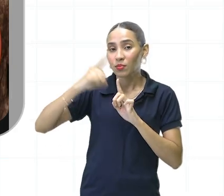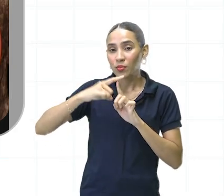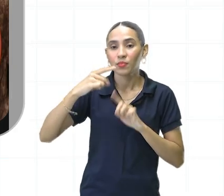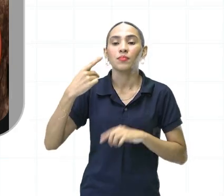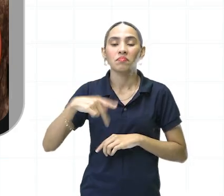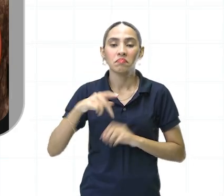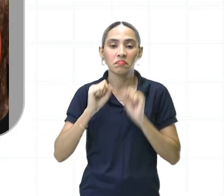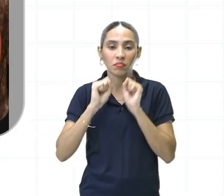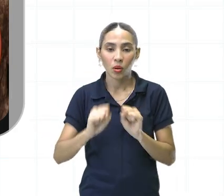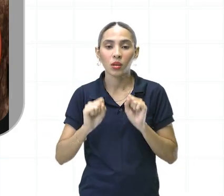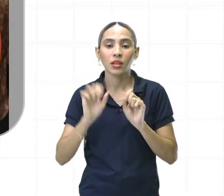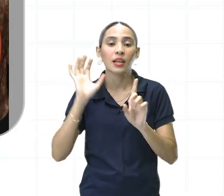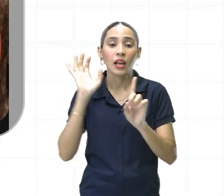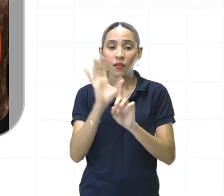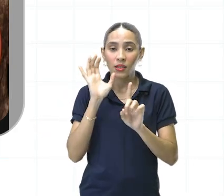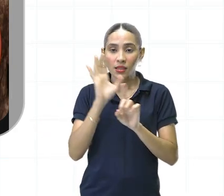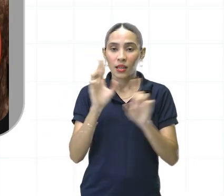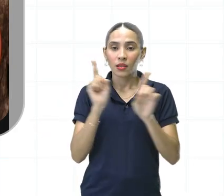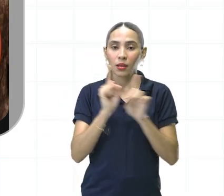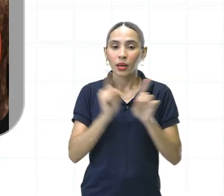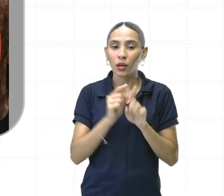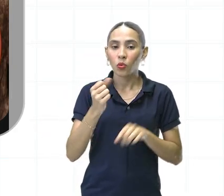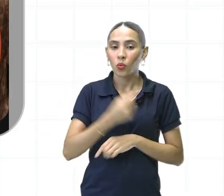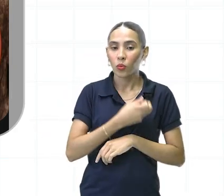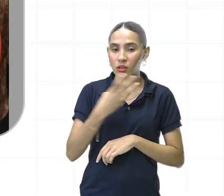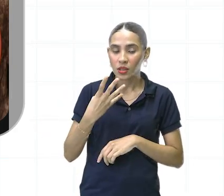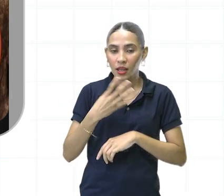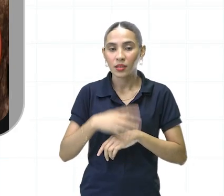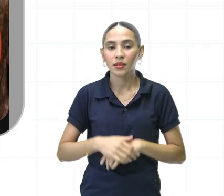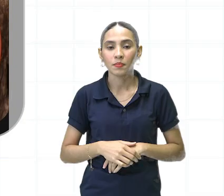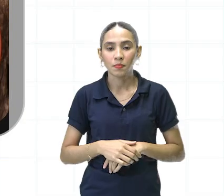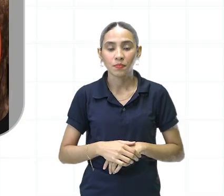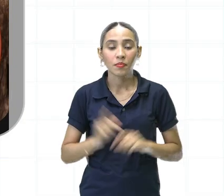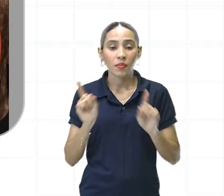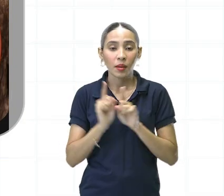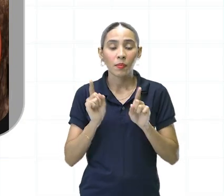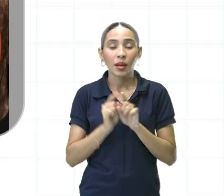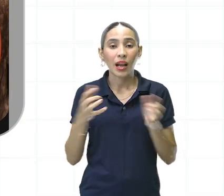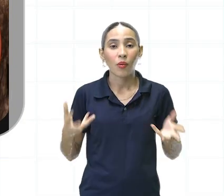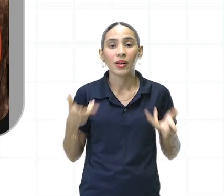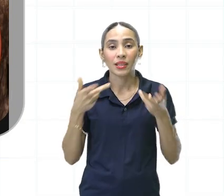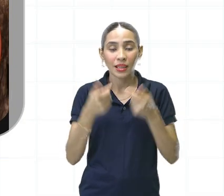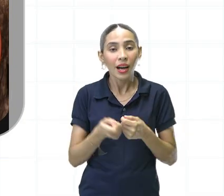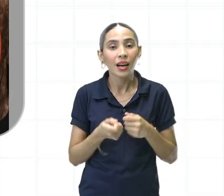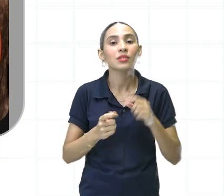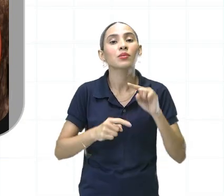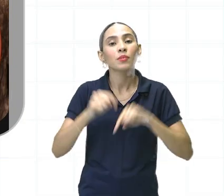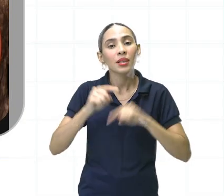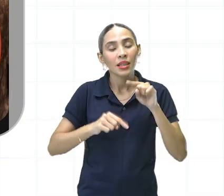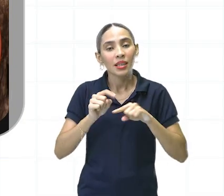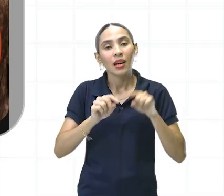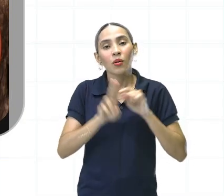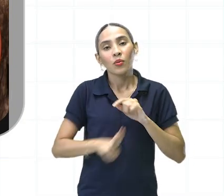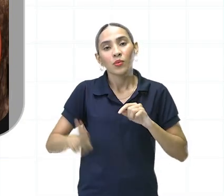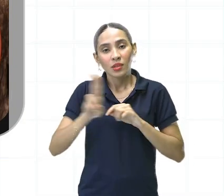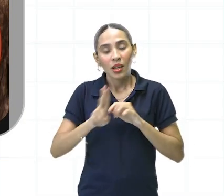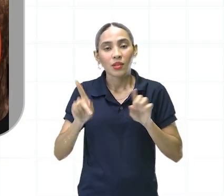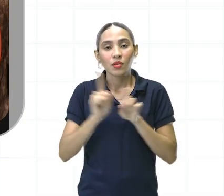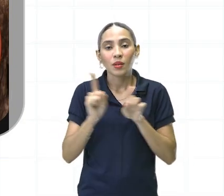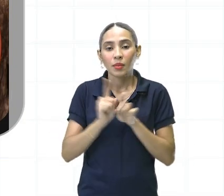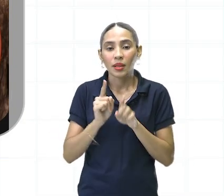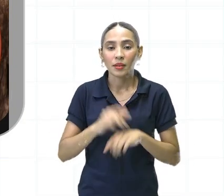que podem ser influenciados aí pela quantidade, pela qualidade do produto que está sendo utilizado nele,